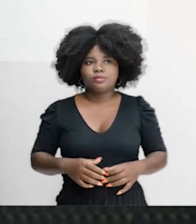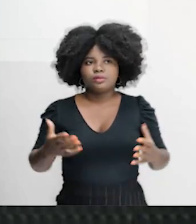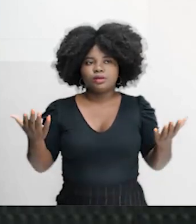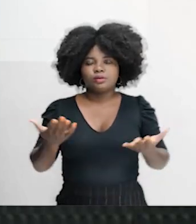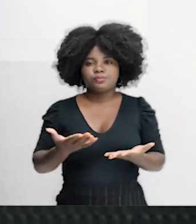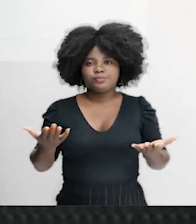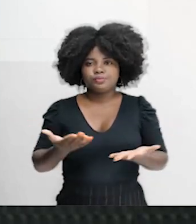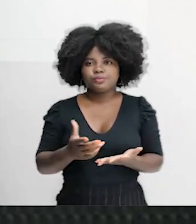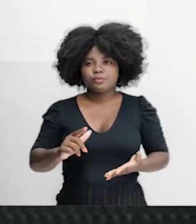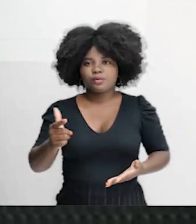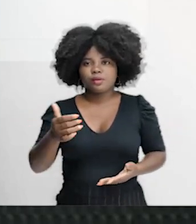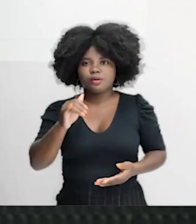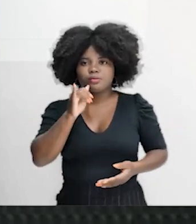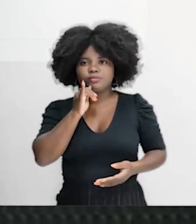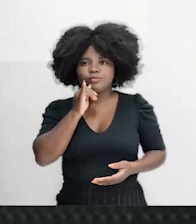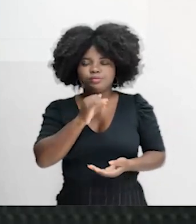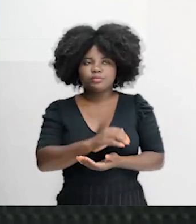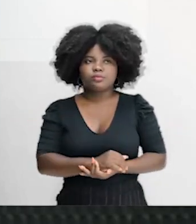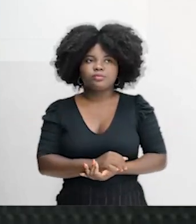esteja